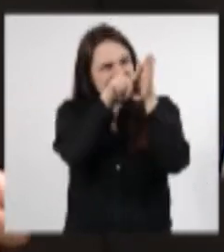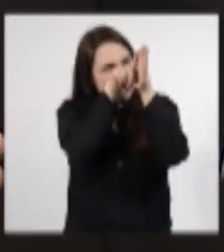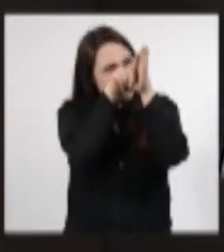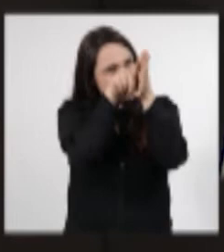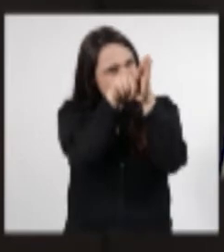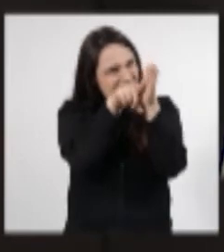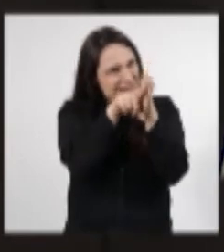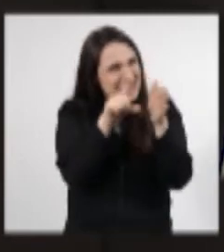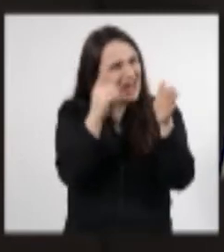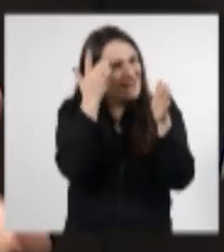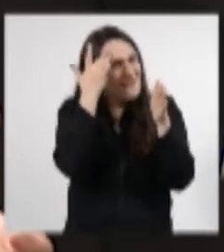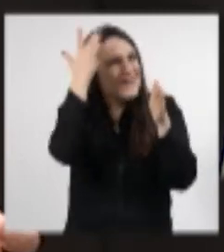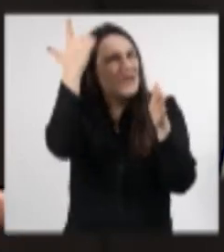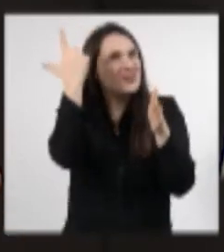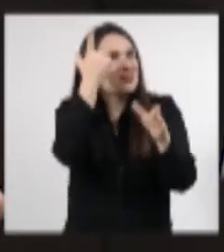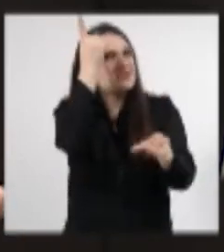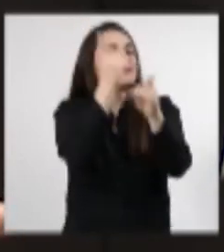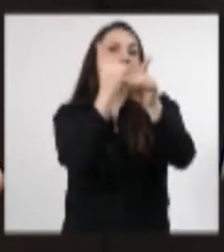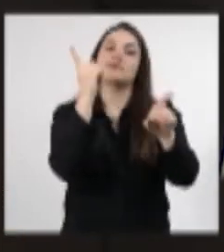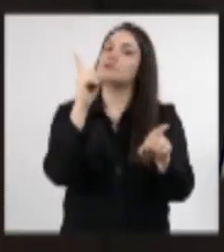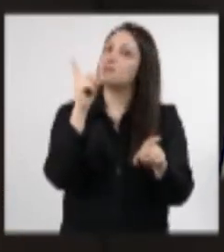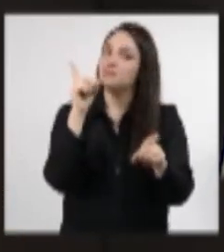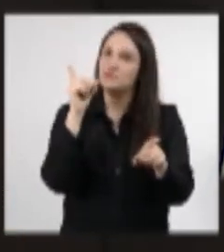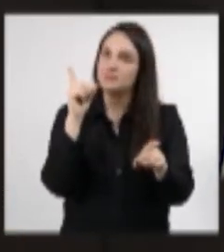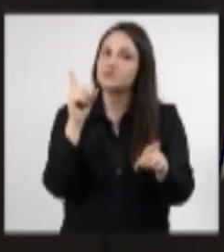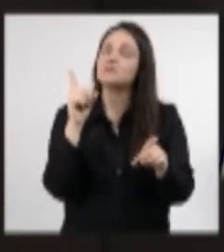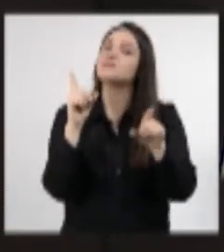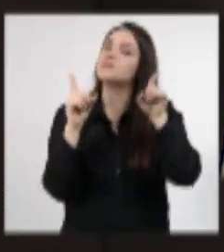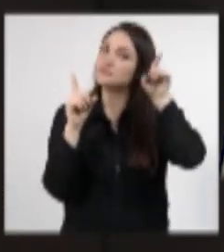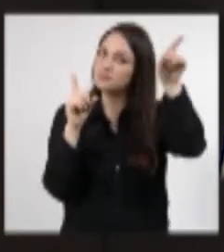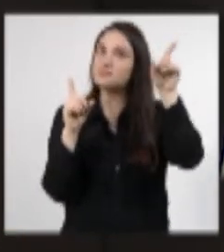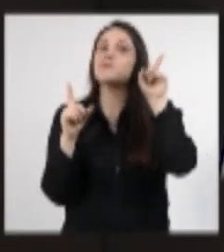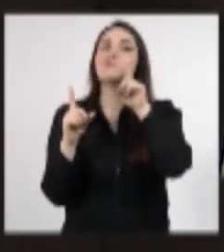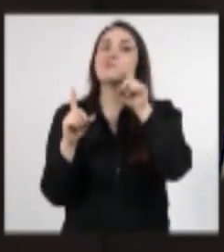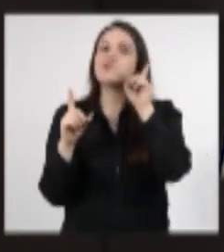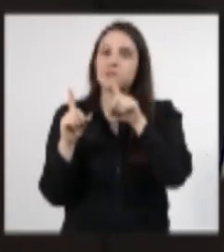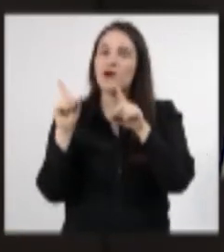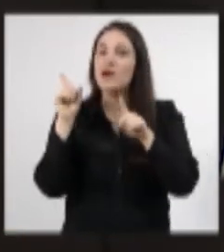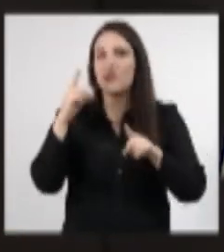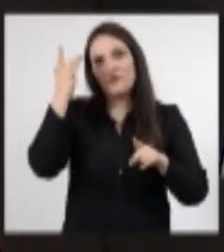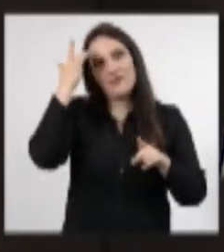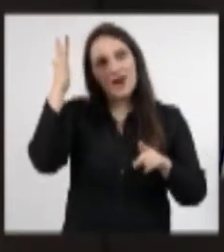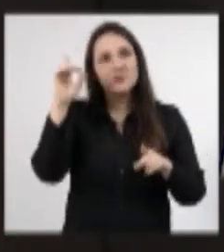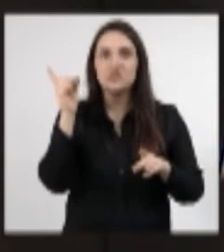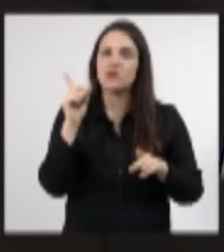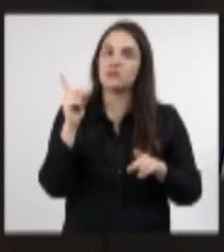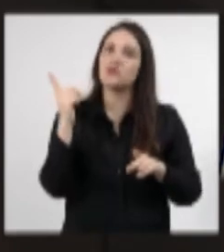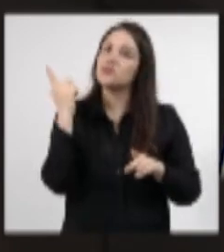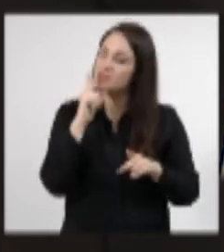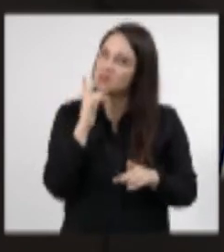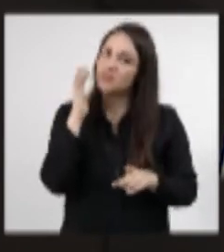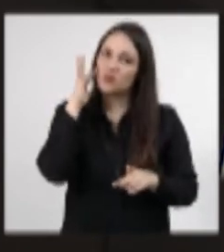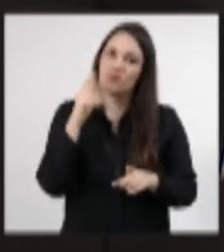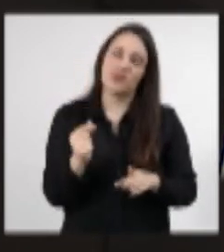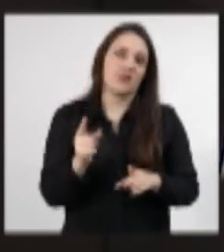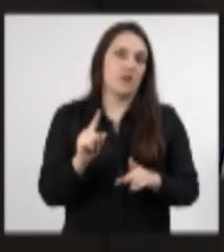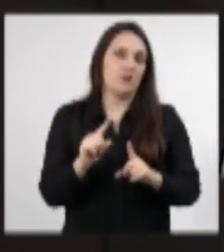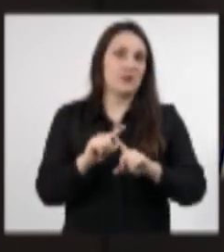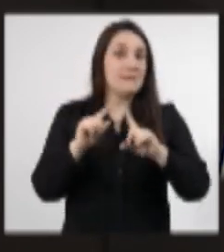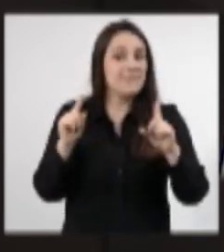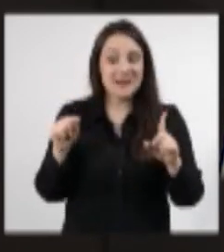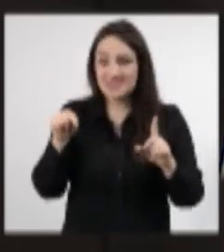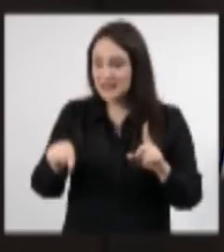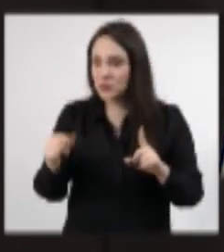muito fácil, muito simplista, né, quando na verdade também nos Estados Unidos não se resolve em todos os casos. Claro. E